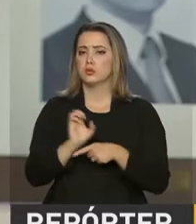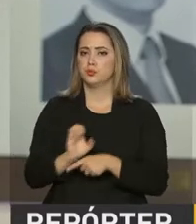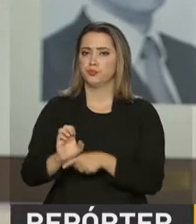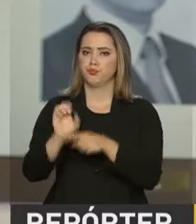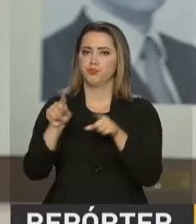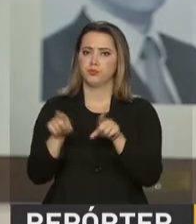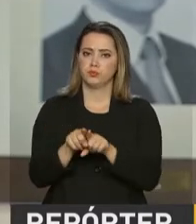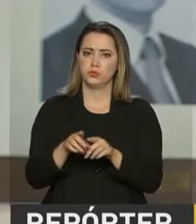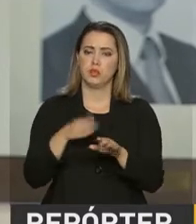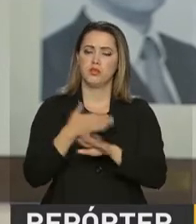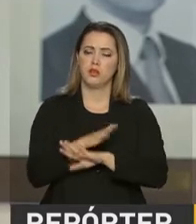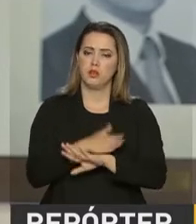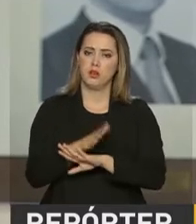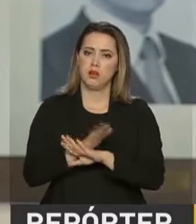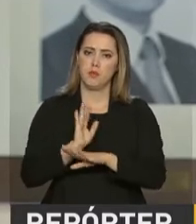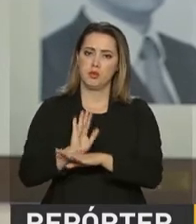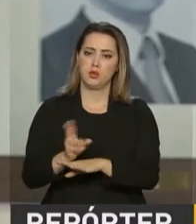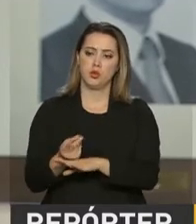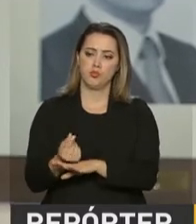técnico